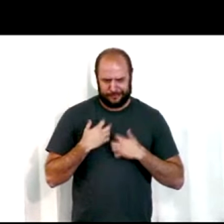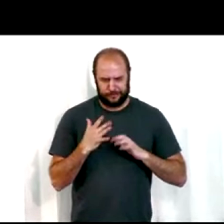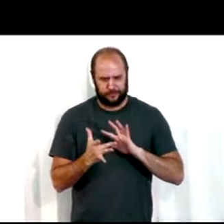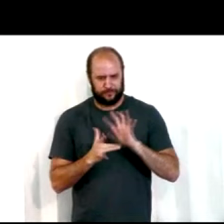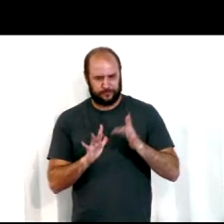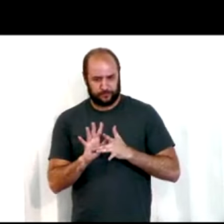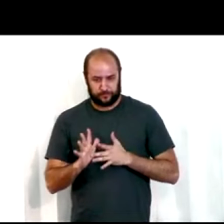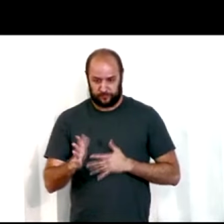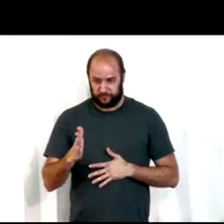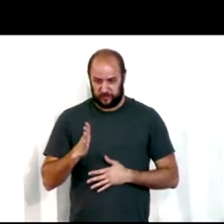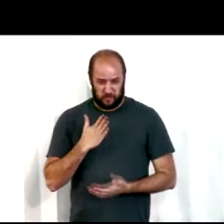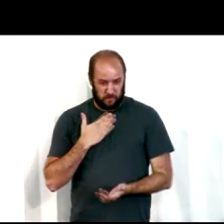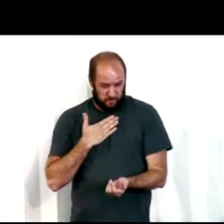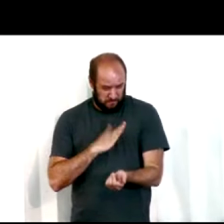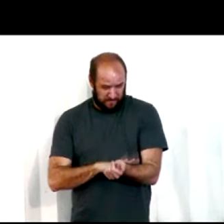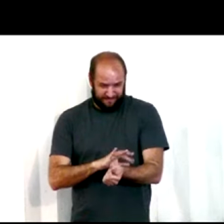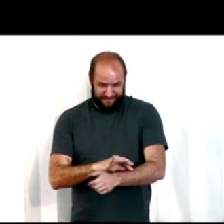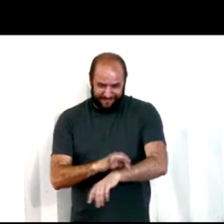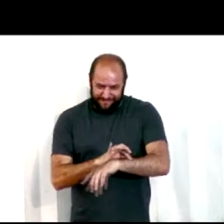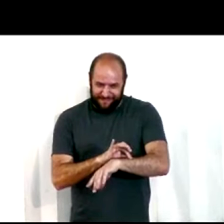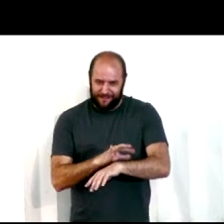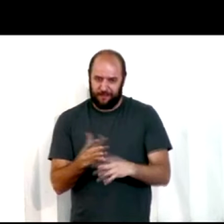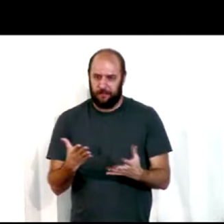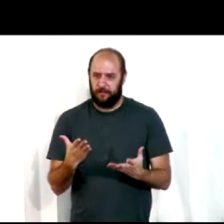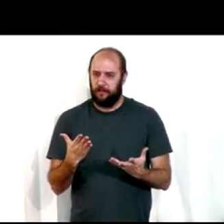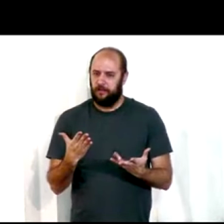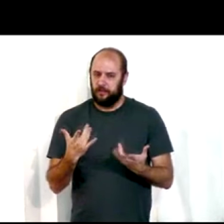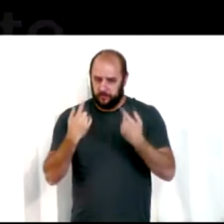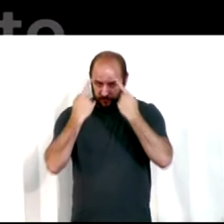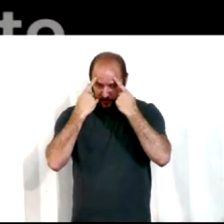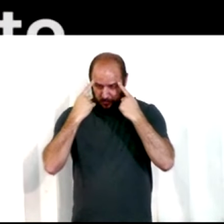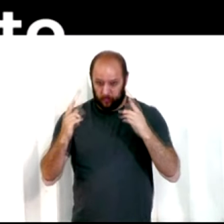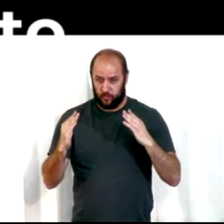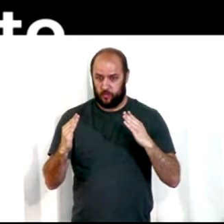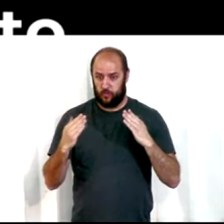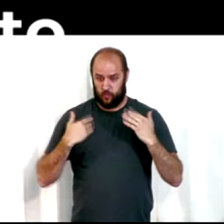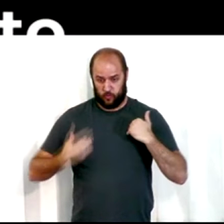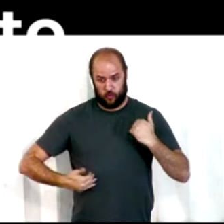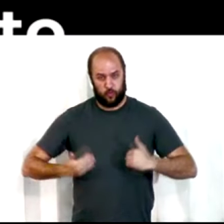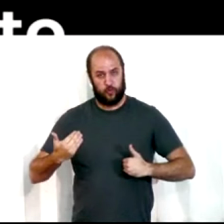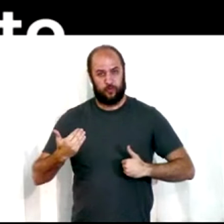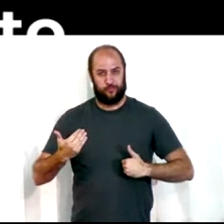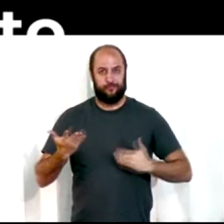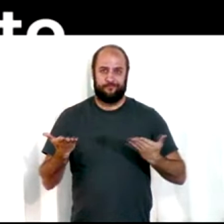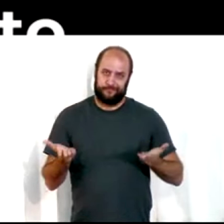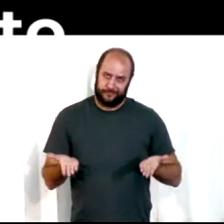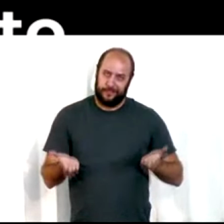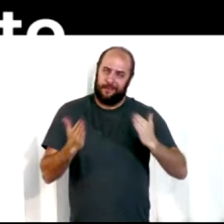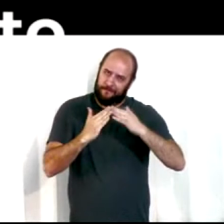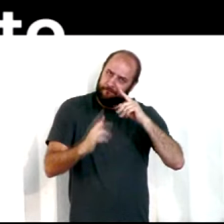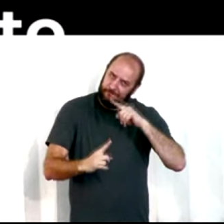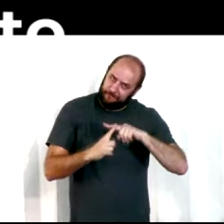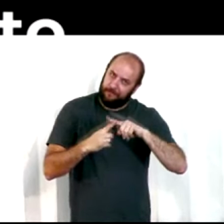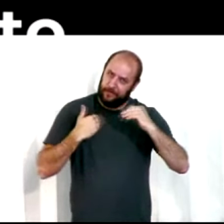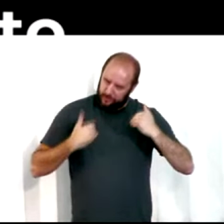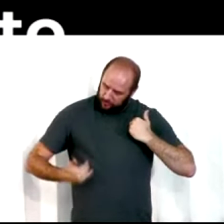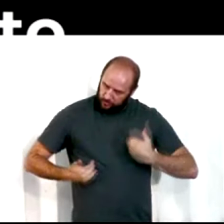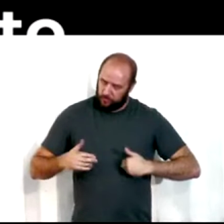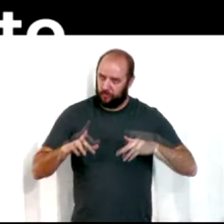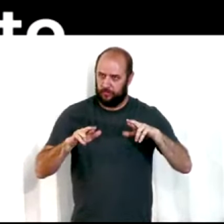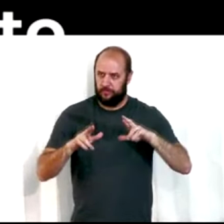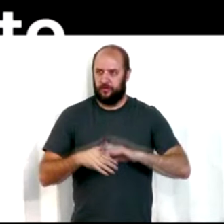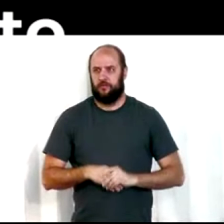na minha carne, a favor do seu corpo, que é a igreja, da qual me tornei ministro, de acordo